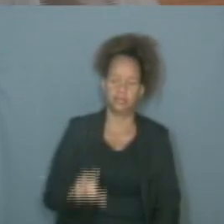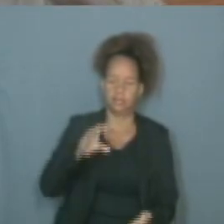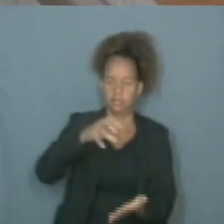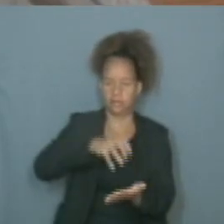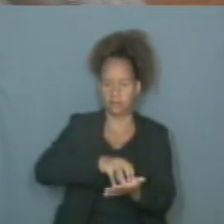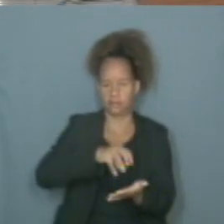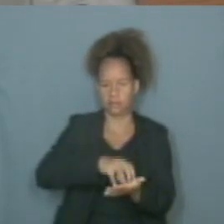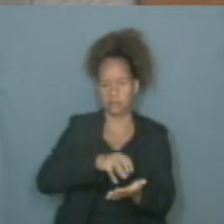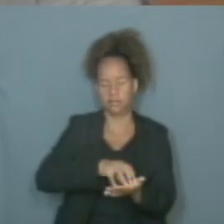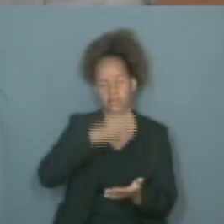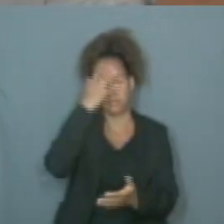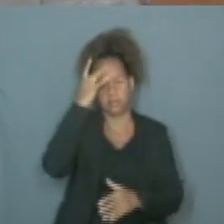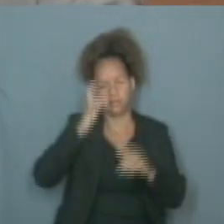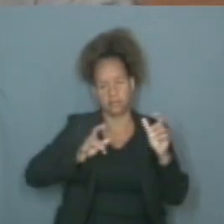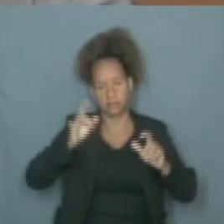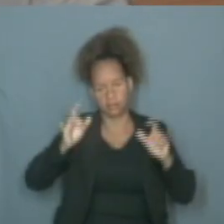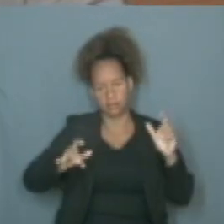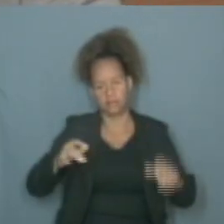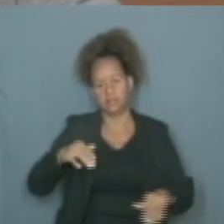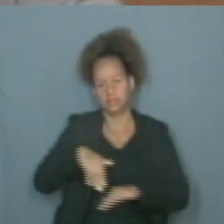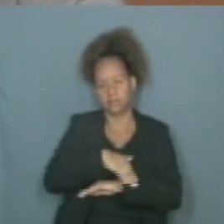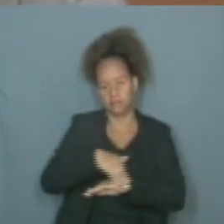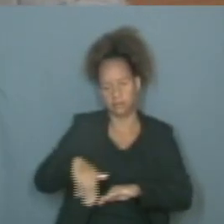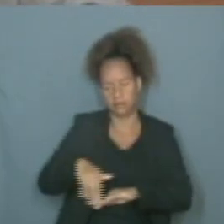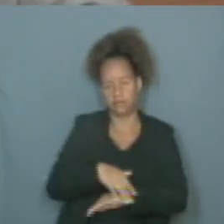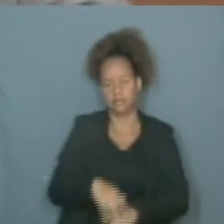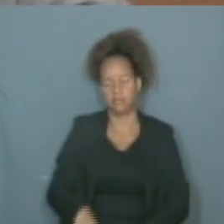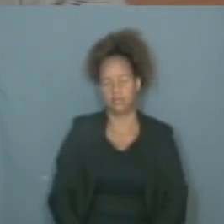concentração de pessoas em situação de rua,